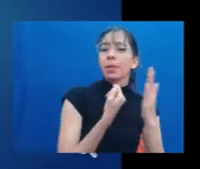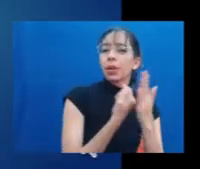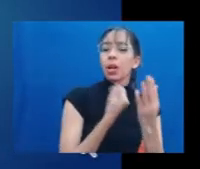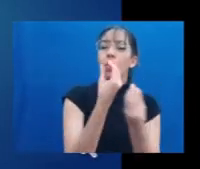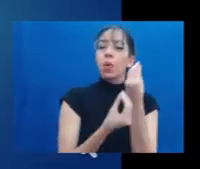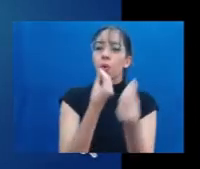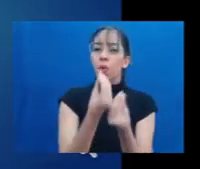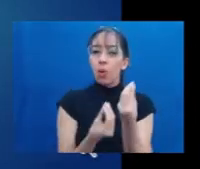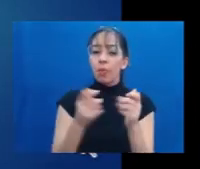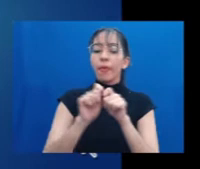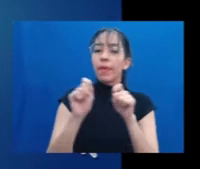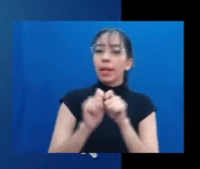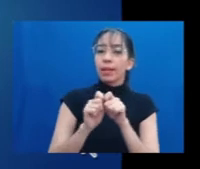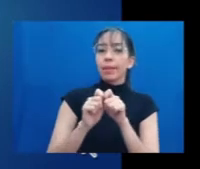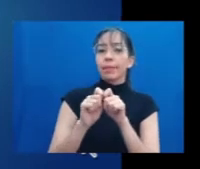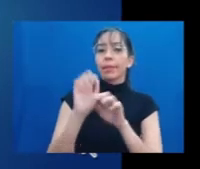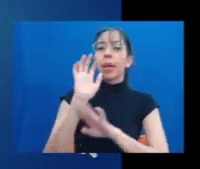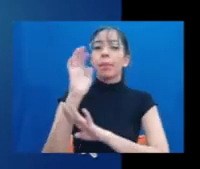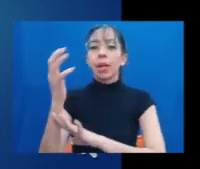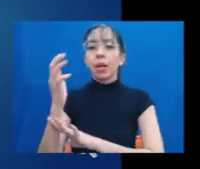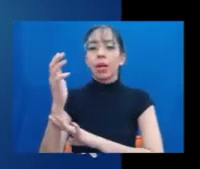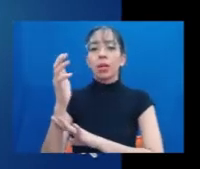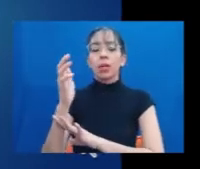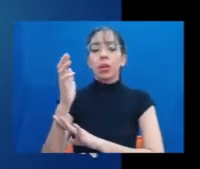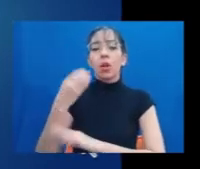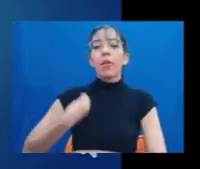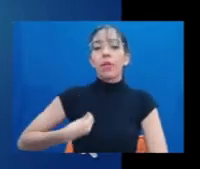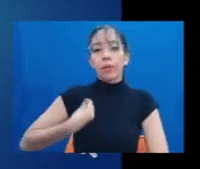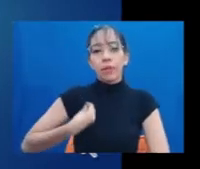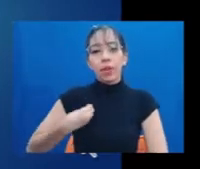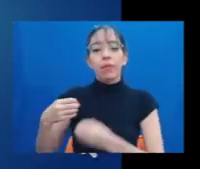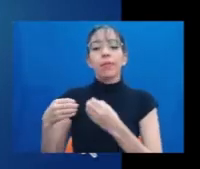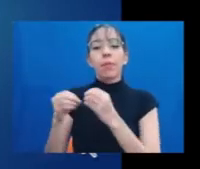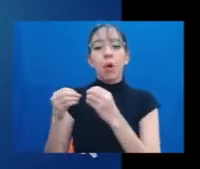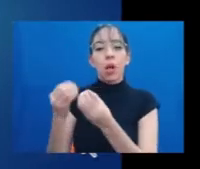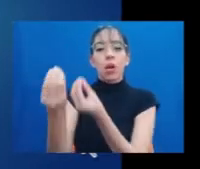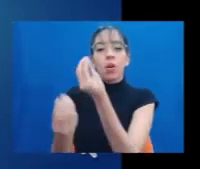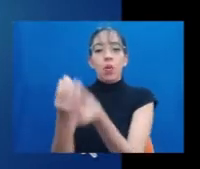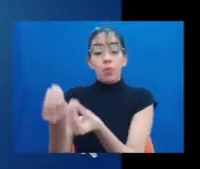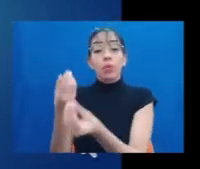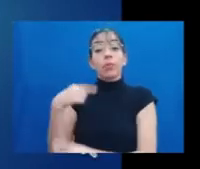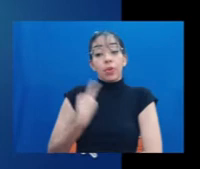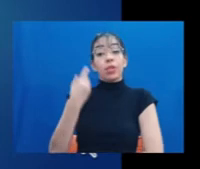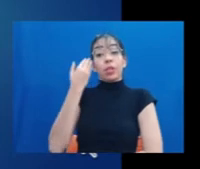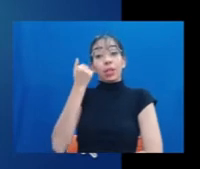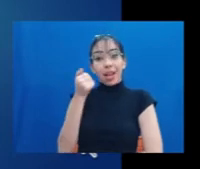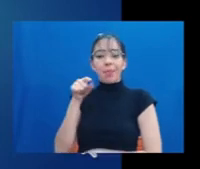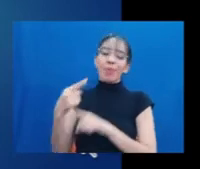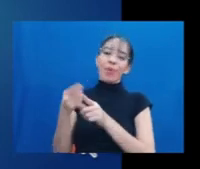de plantas, de micro-organismos, à conservação das amostras. Nós sabemos que o nitrogênio líquido é usado para conservar